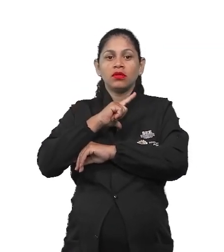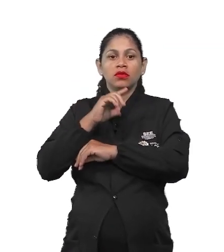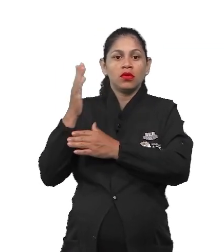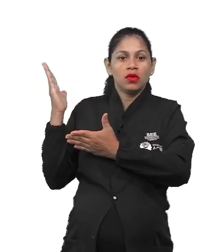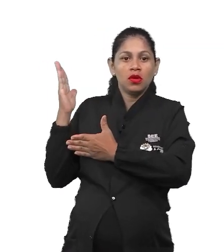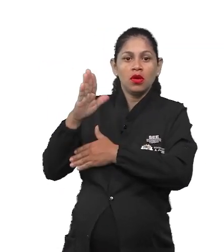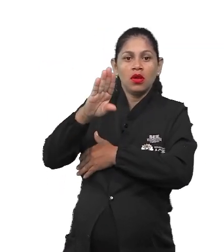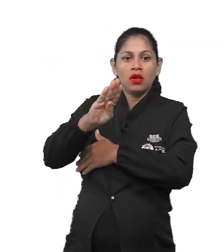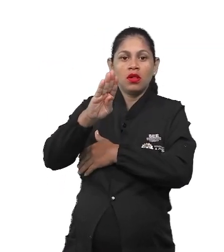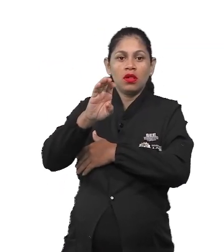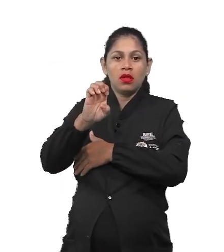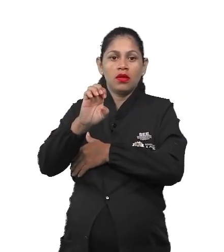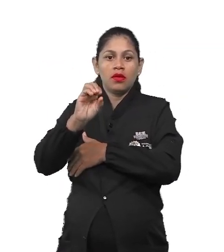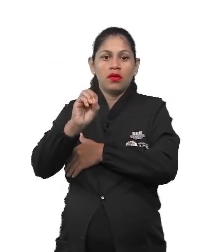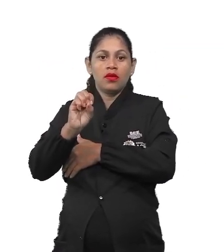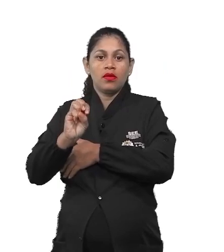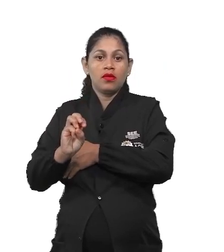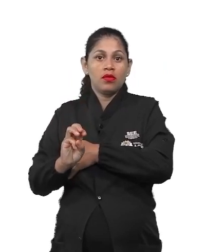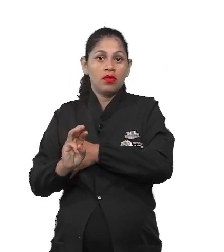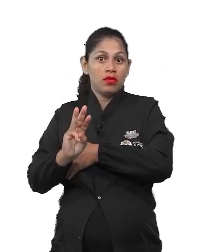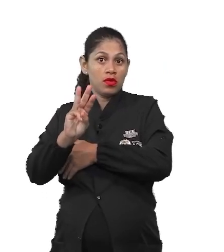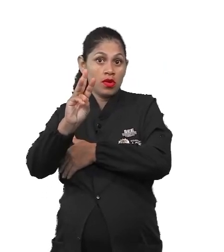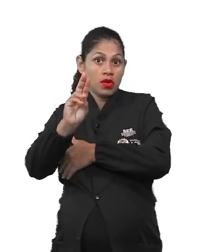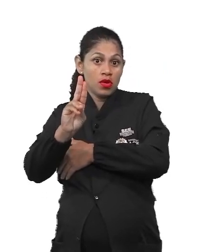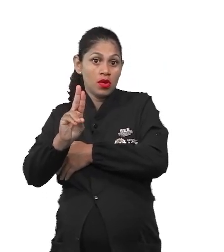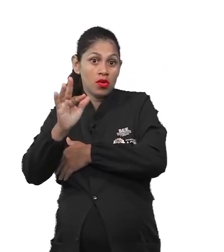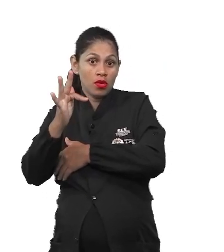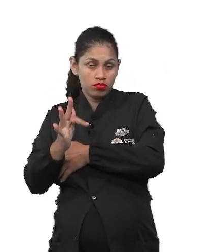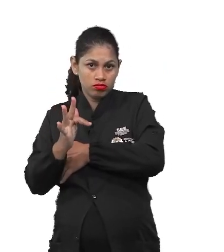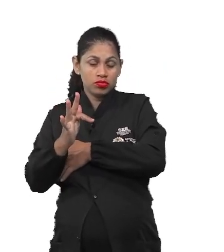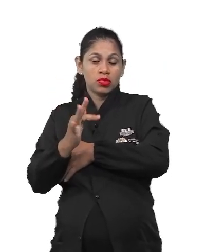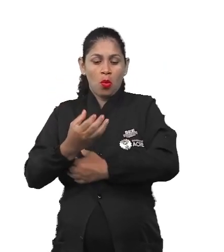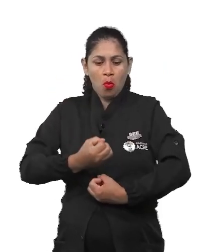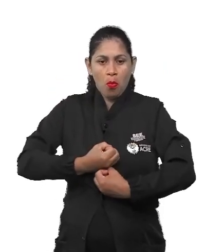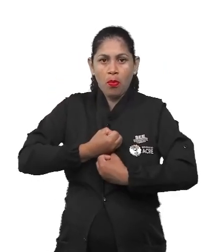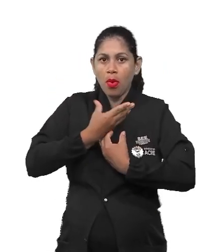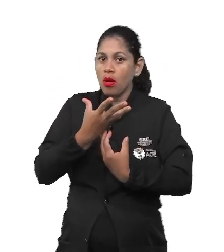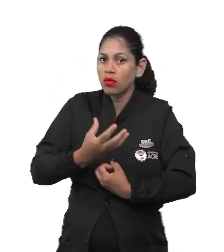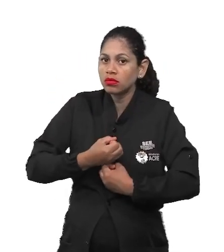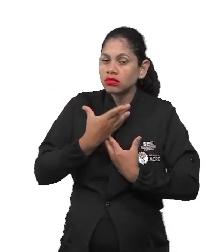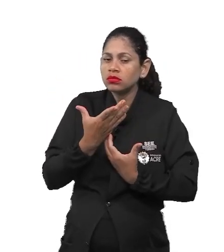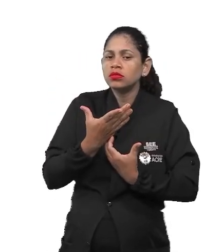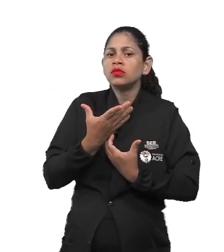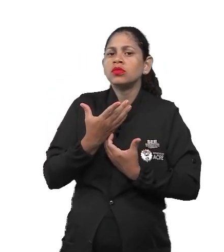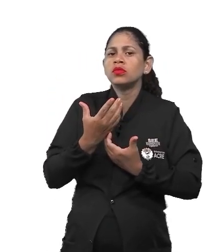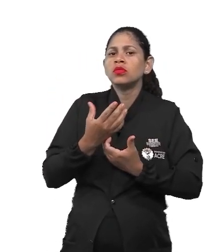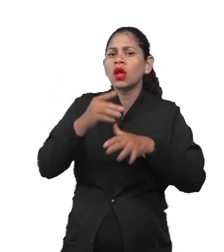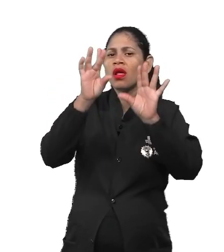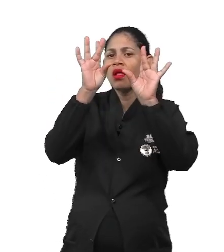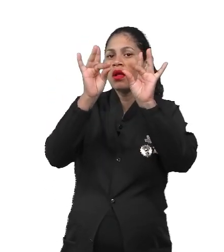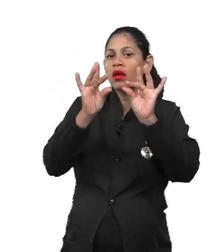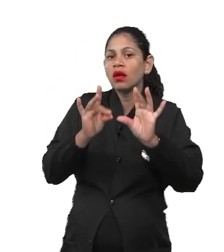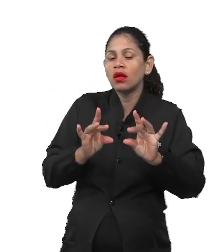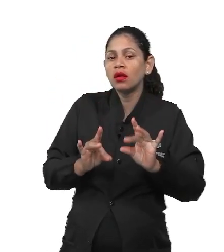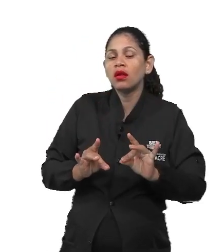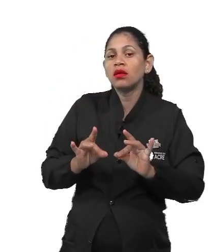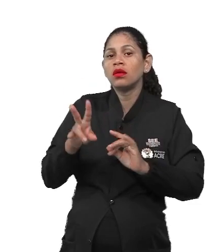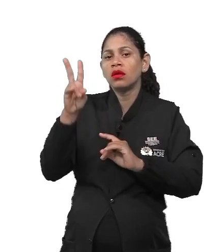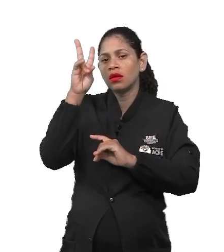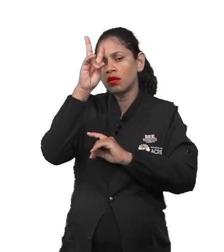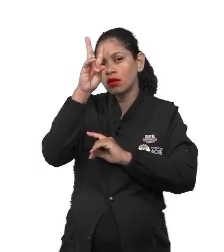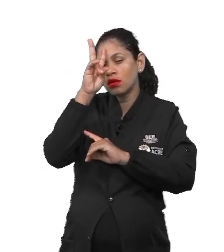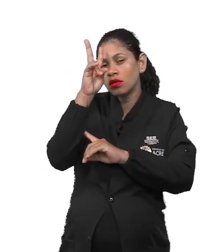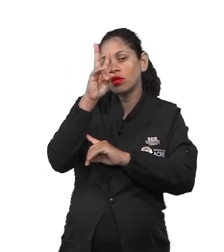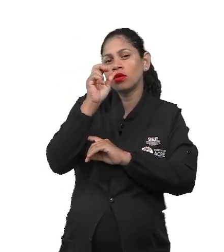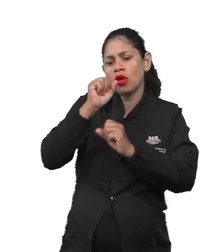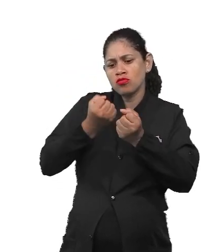foi o escritor, porém ele relata histórias de um herói chamado Beowulf que acaba enfrentando